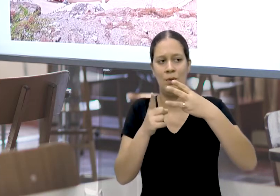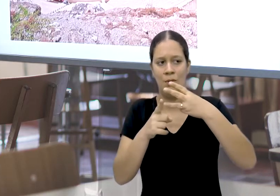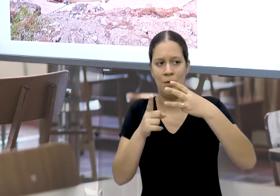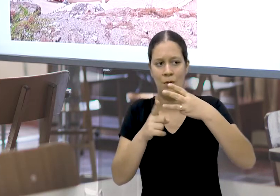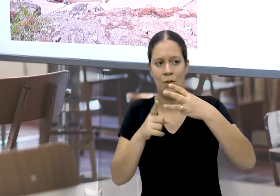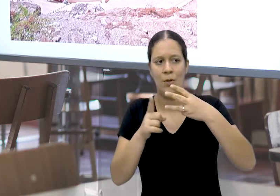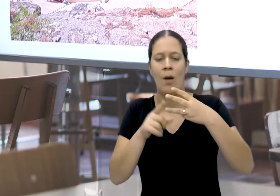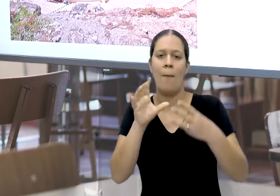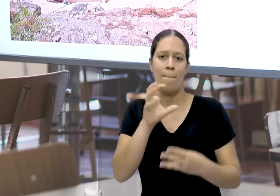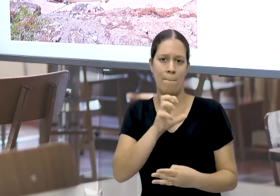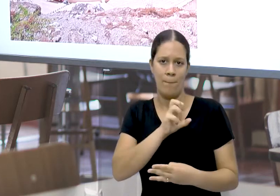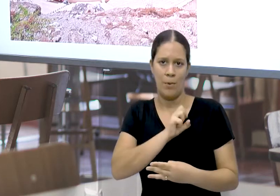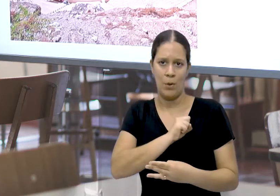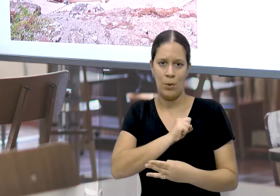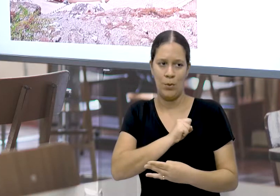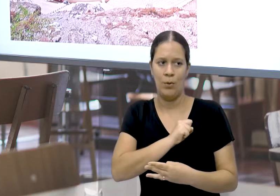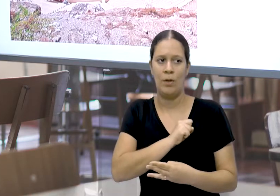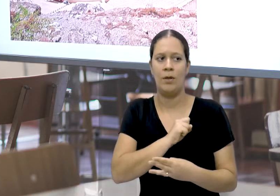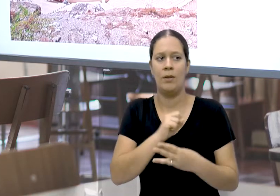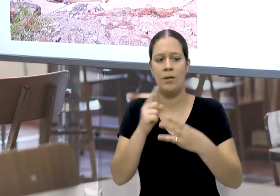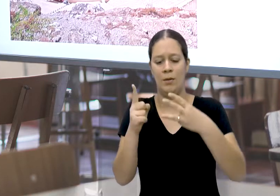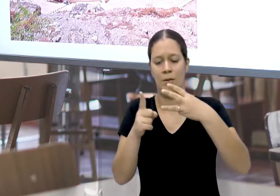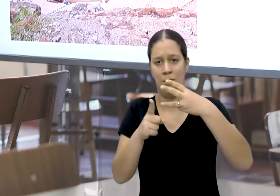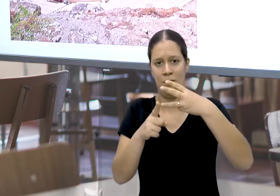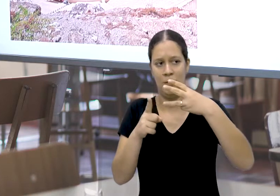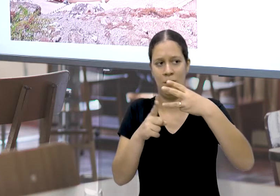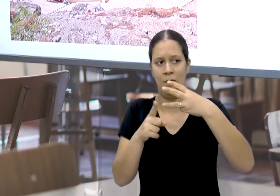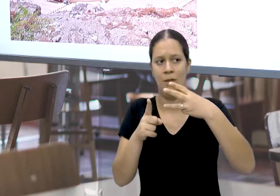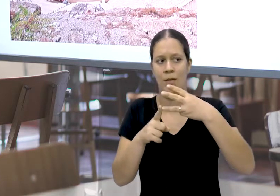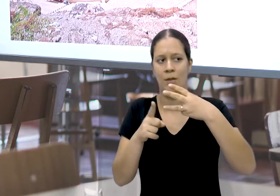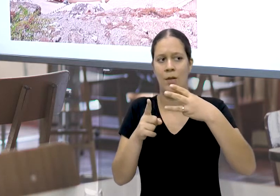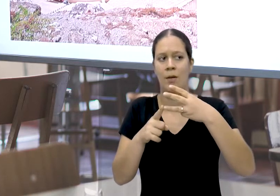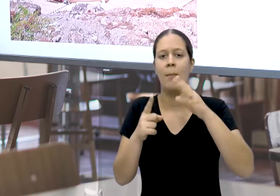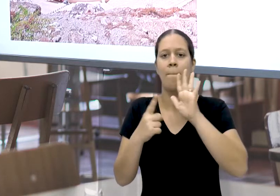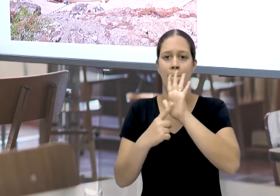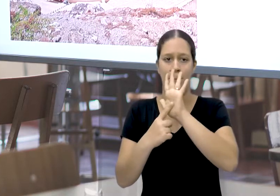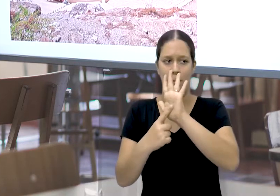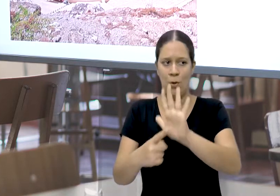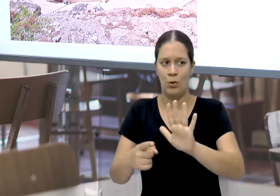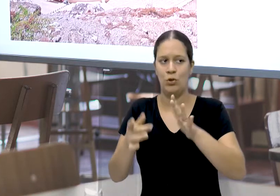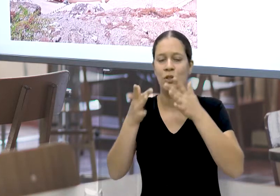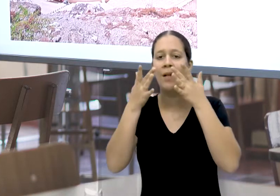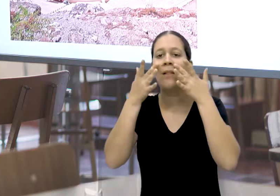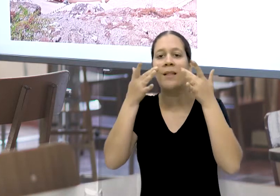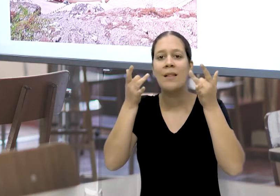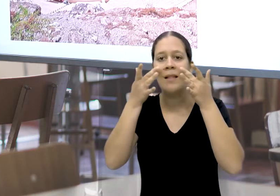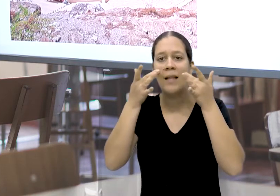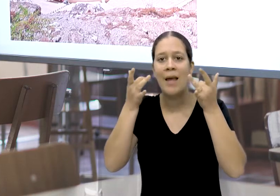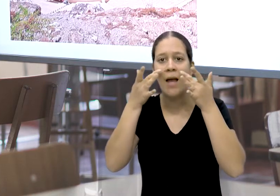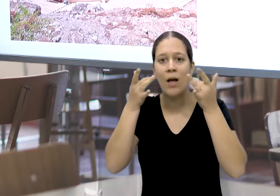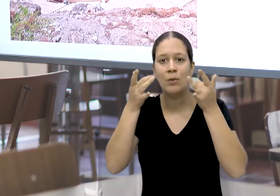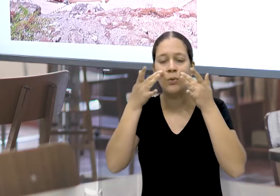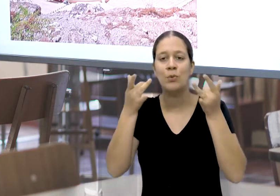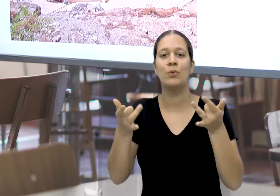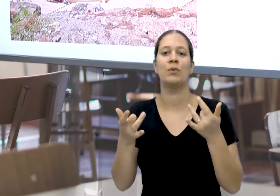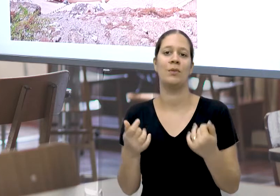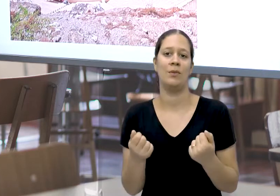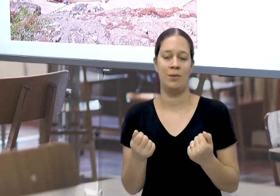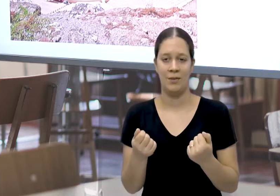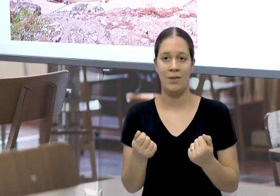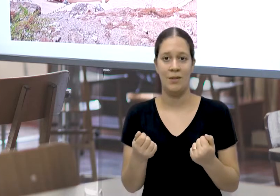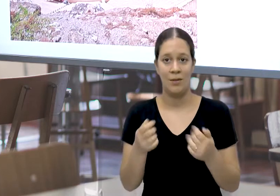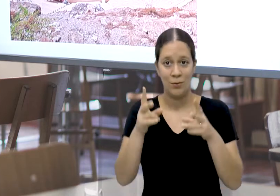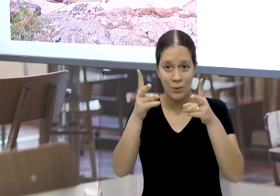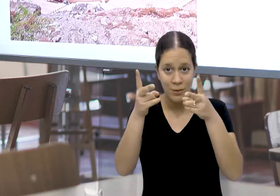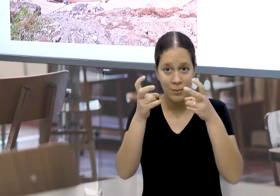E aí que surge, lá na Grécia, como quase tudo que a gente vangloria aqui no Ocidente,